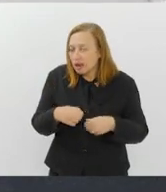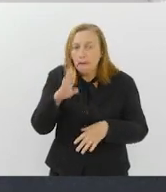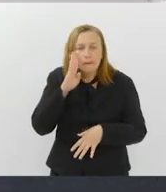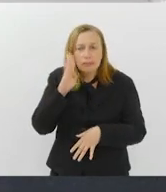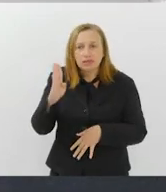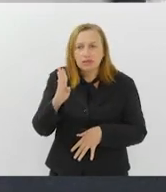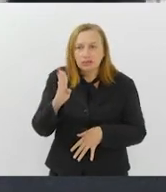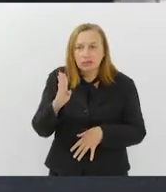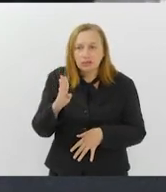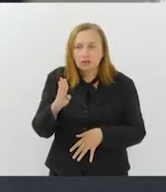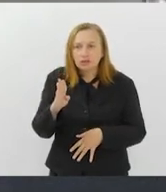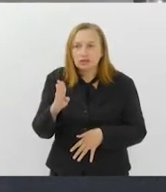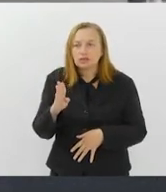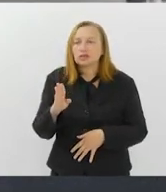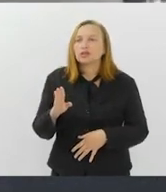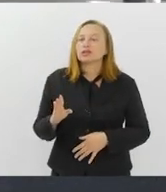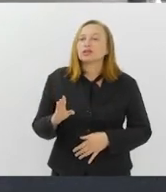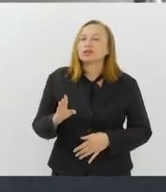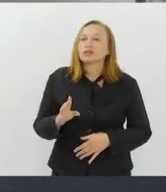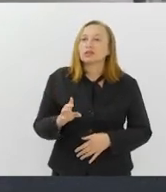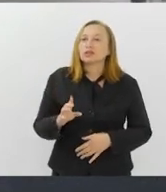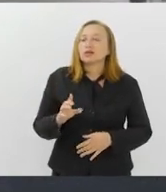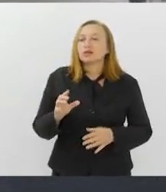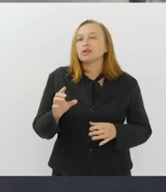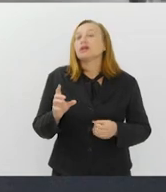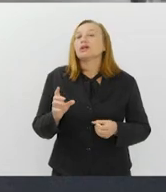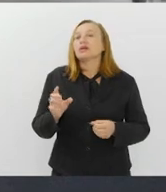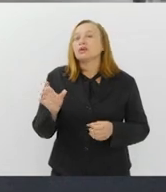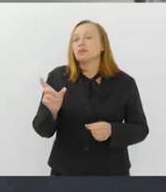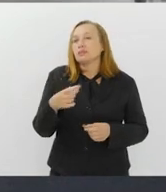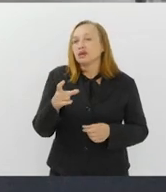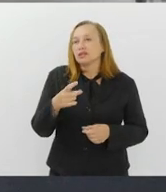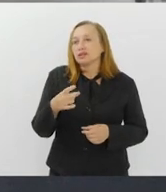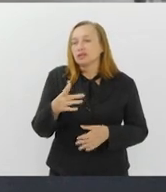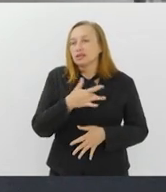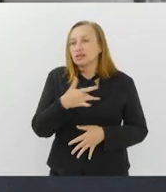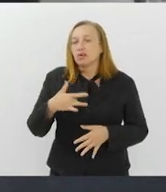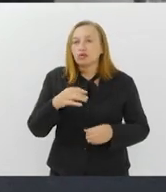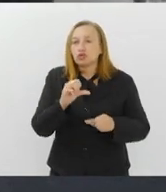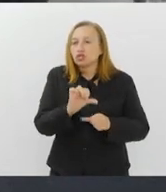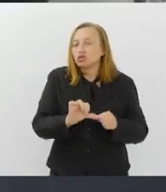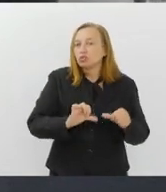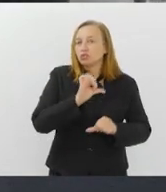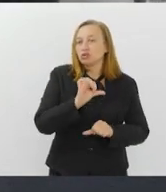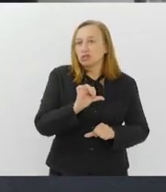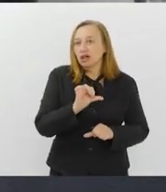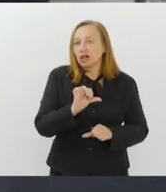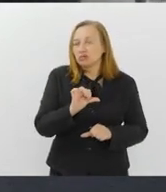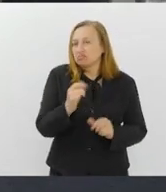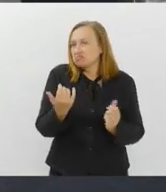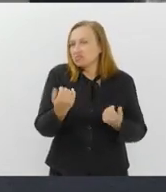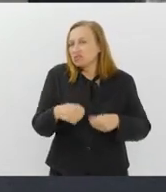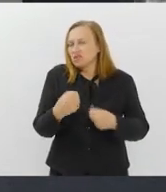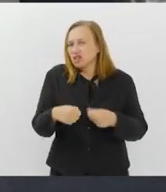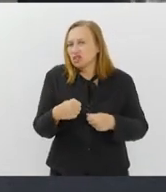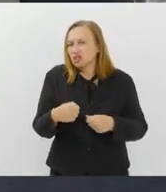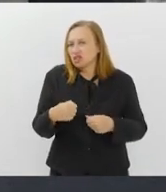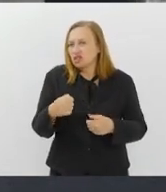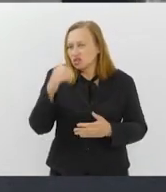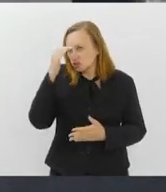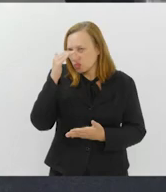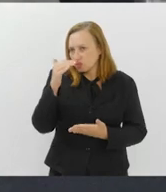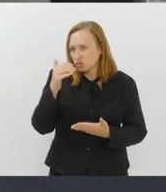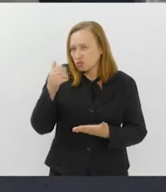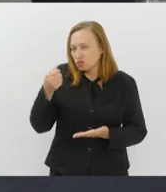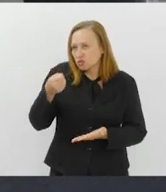de planos de saúde mudarem de operadora sem a necessidade de cumprir novos períodos de